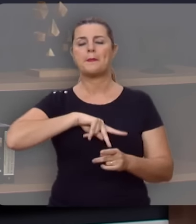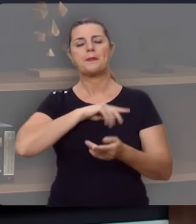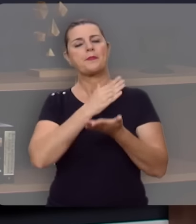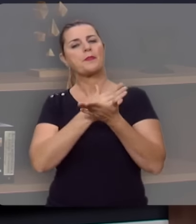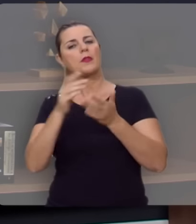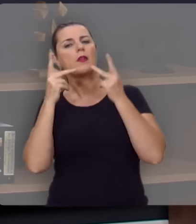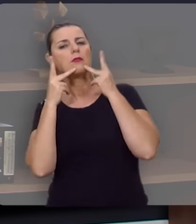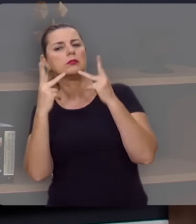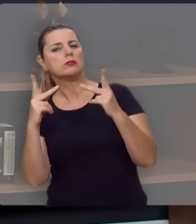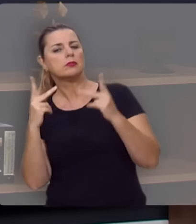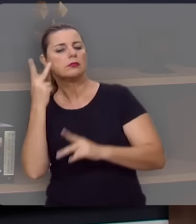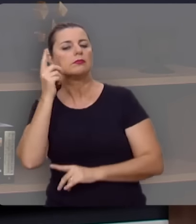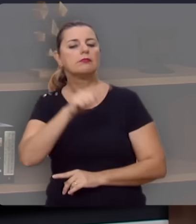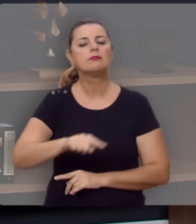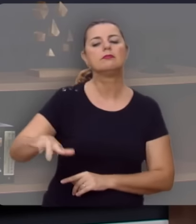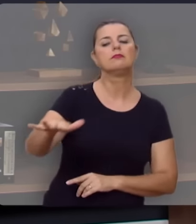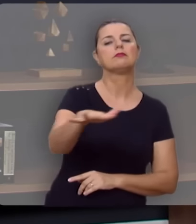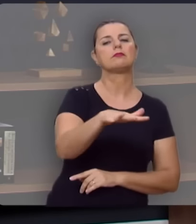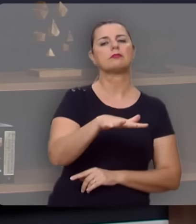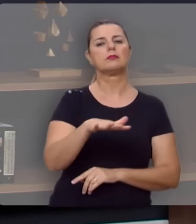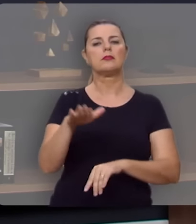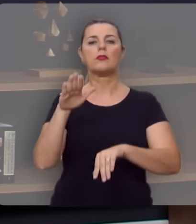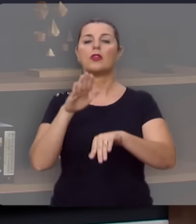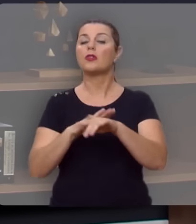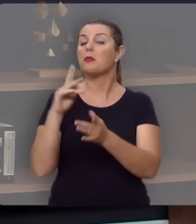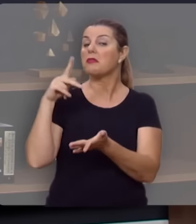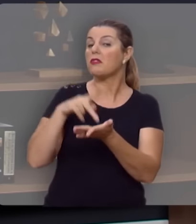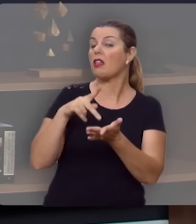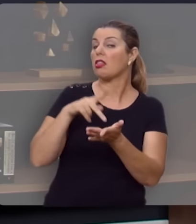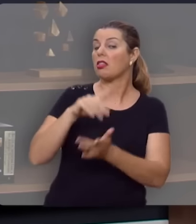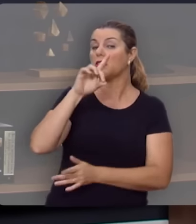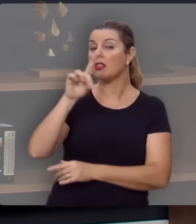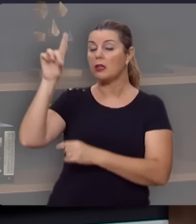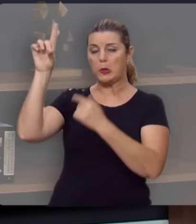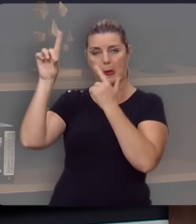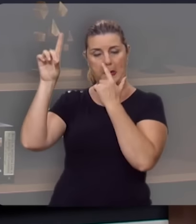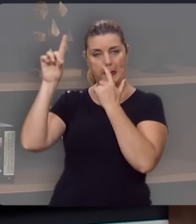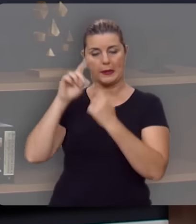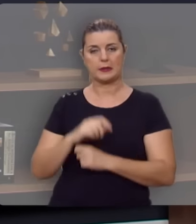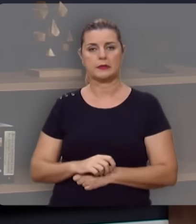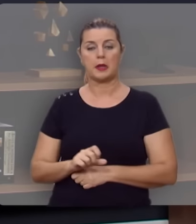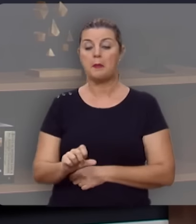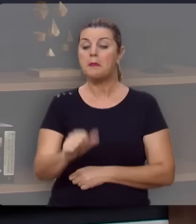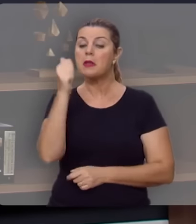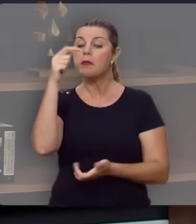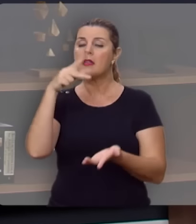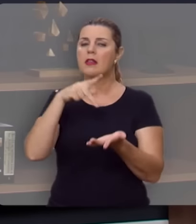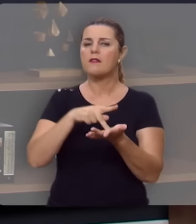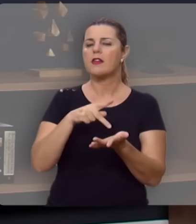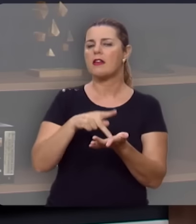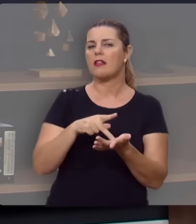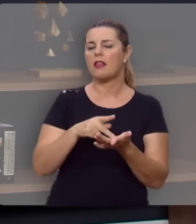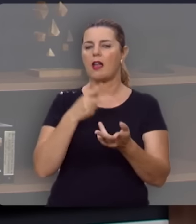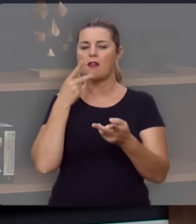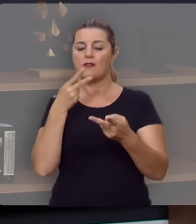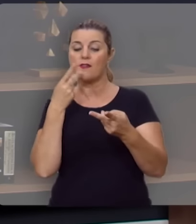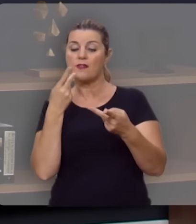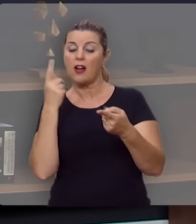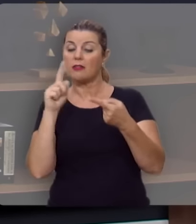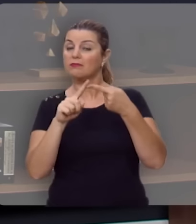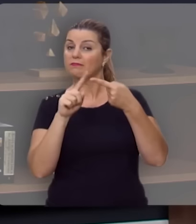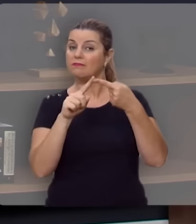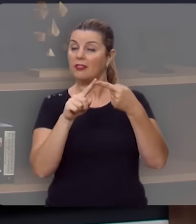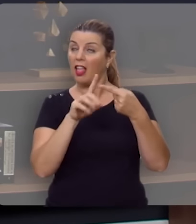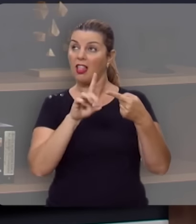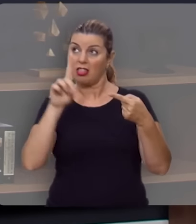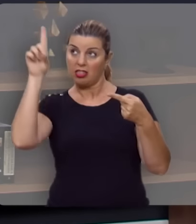começa a pregar para eles acerca do verdadeiro Deus. E a primeira verdade que Paulo destaca